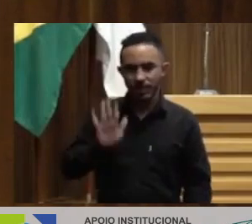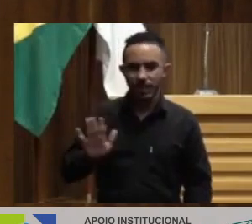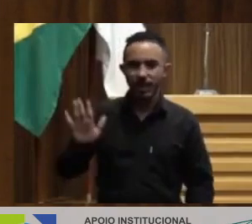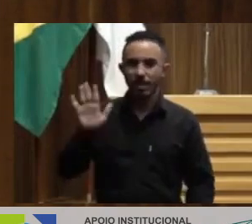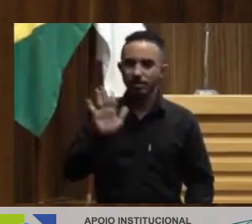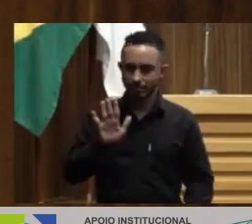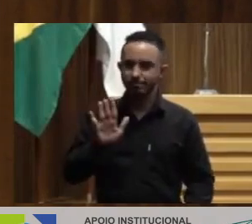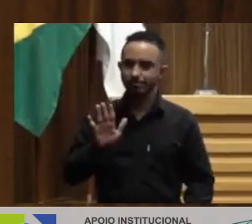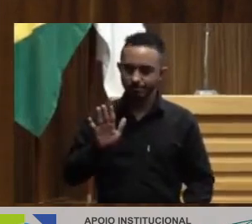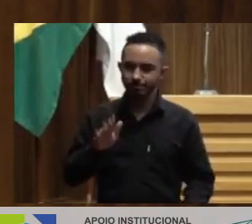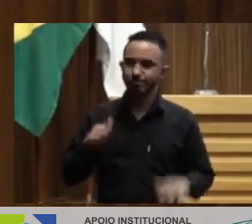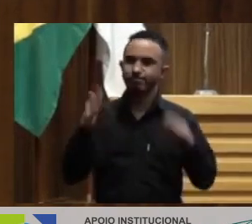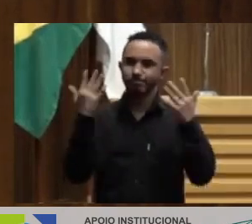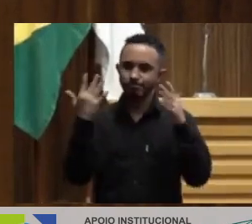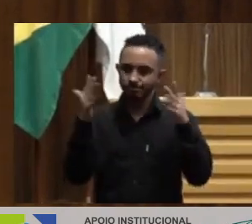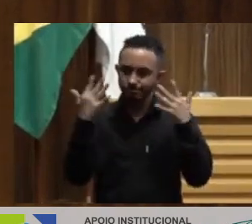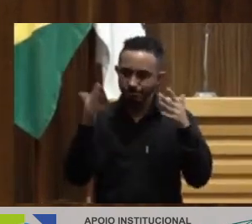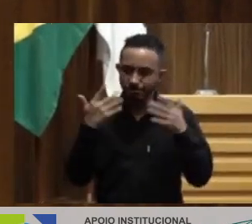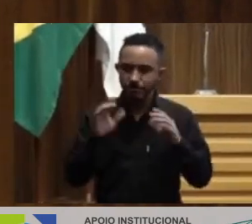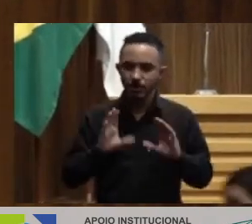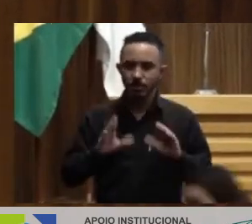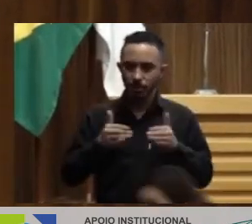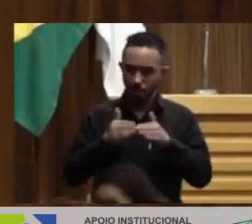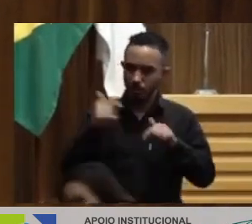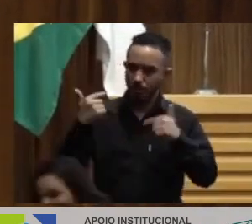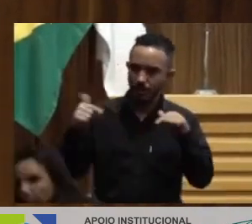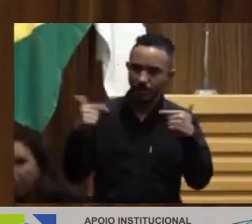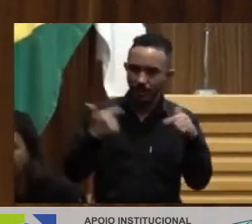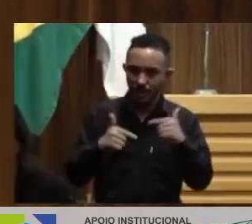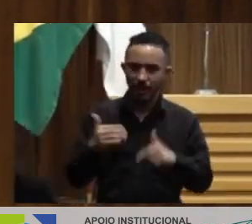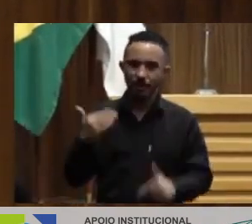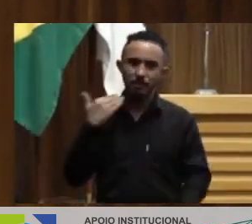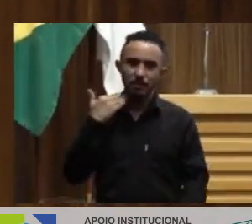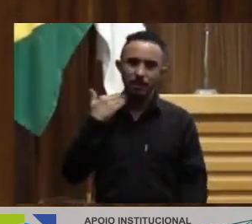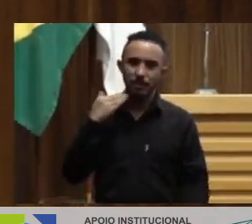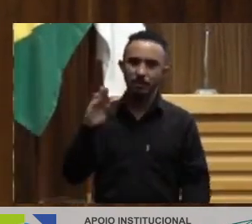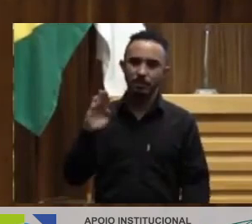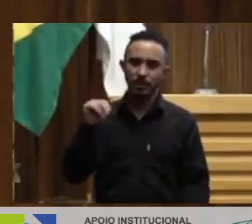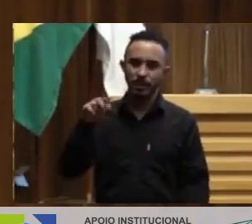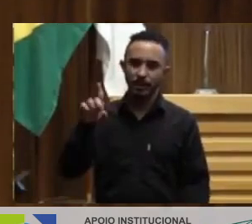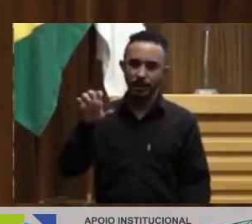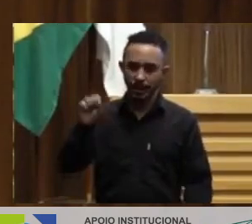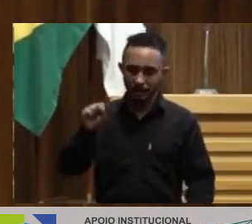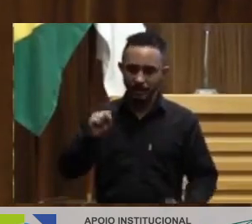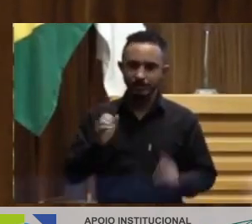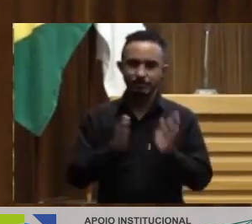Então, dar os parabéns aí ao time todo aqui do BNDES.